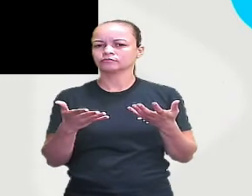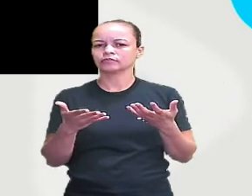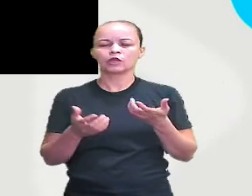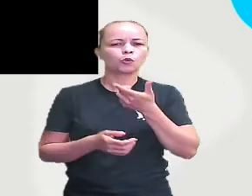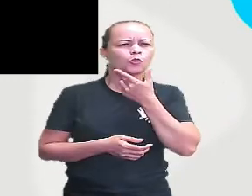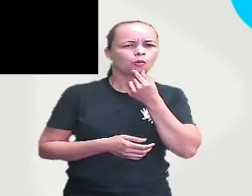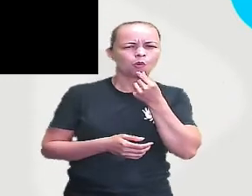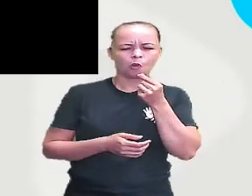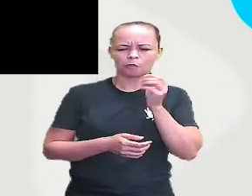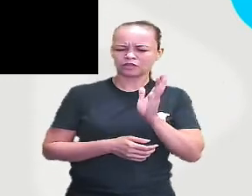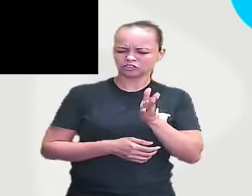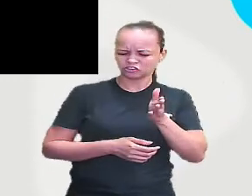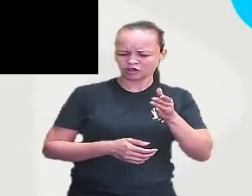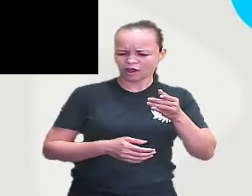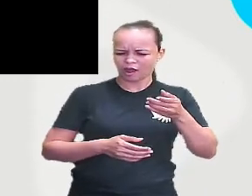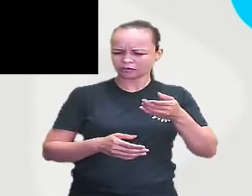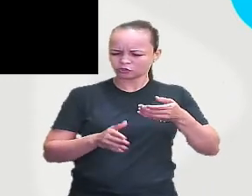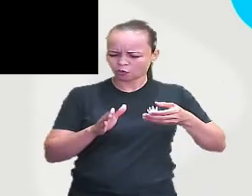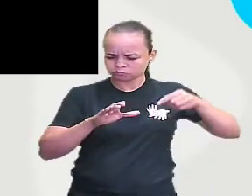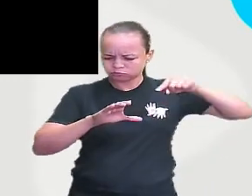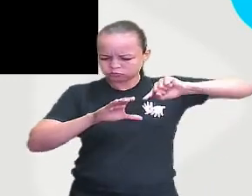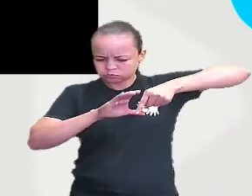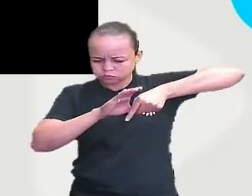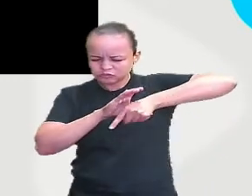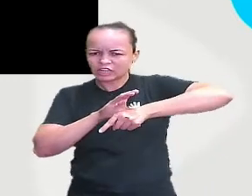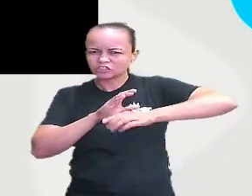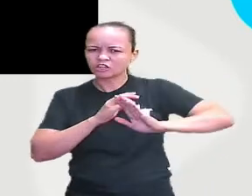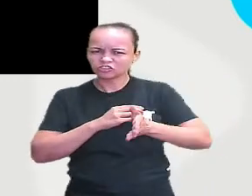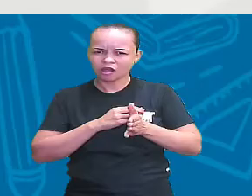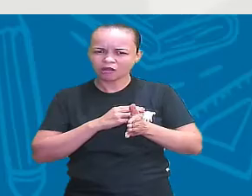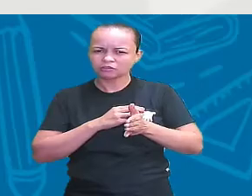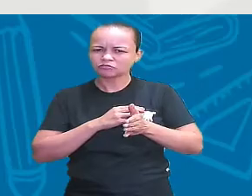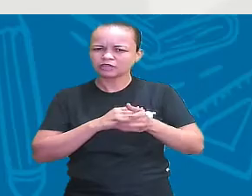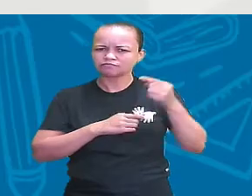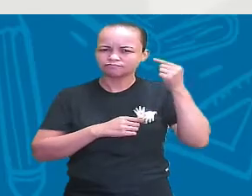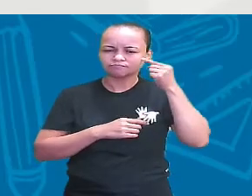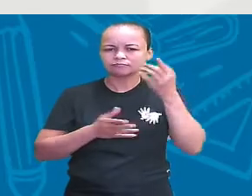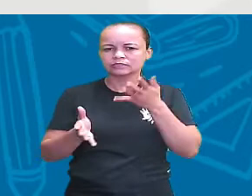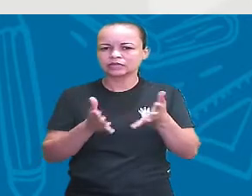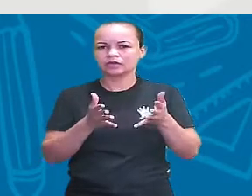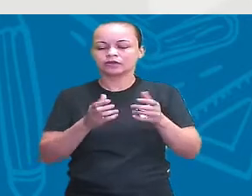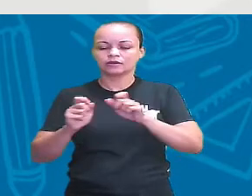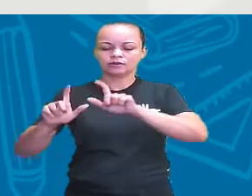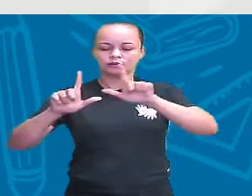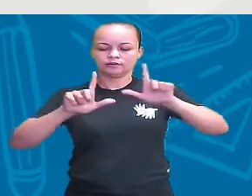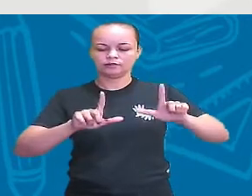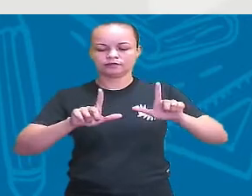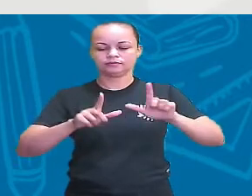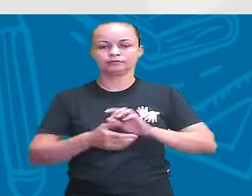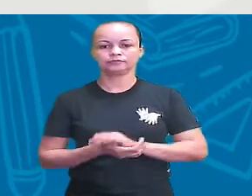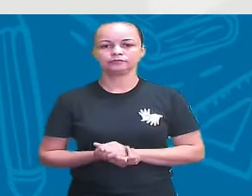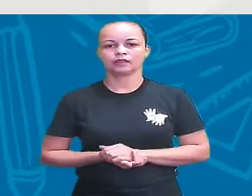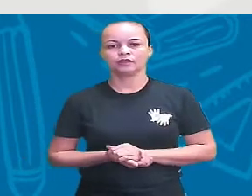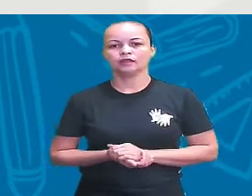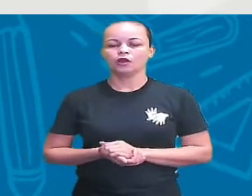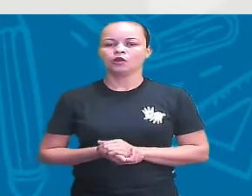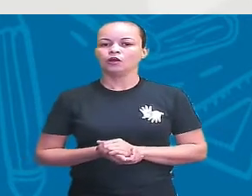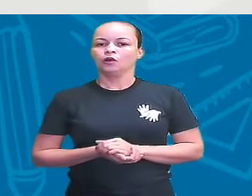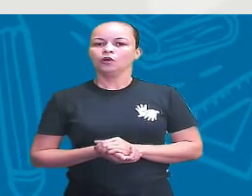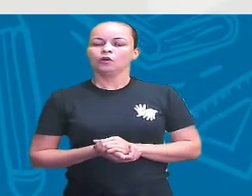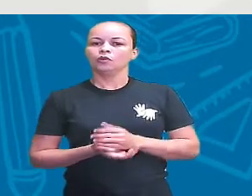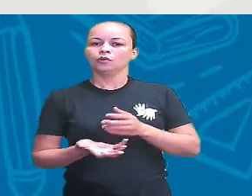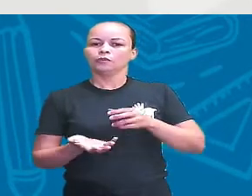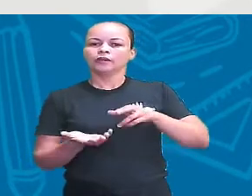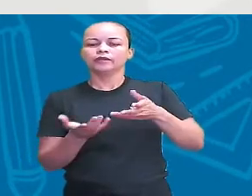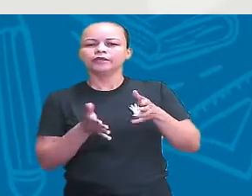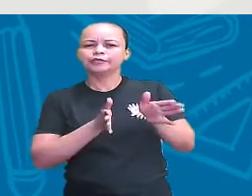já tentou fazer essa viagem? Sim. E é engraçado, volta aqui comigo, produção. É engraçado que no período da Guerra Fria, né,